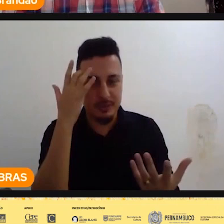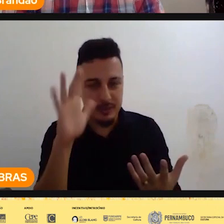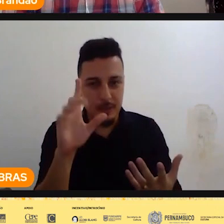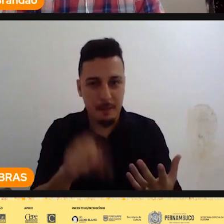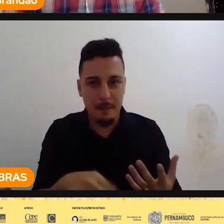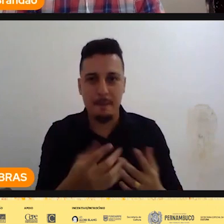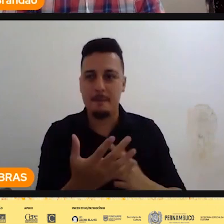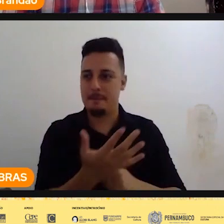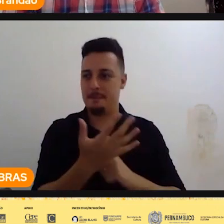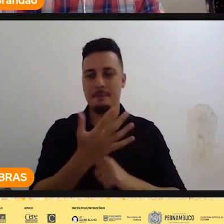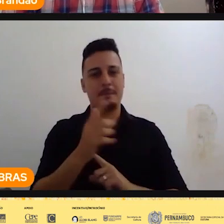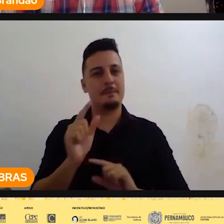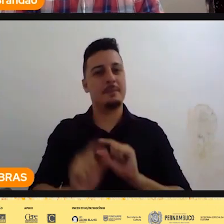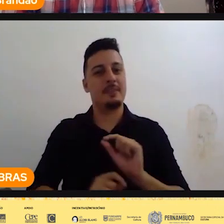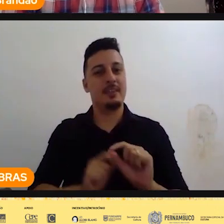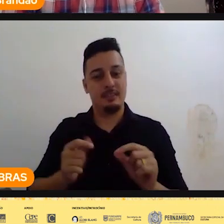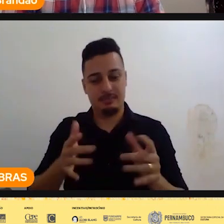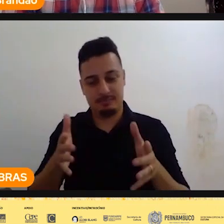parte da